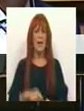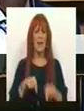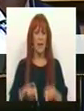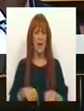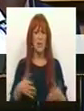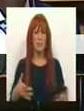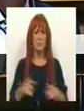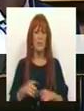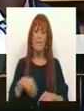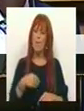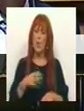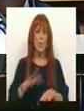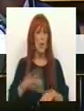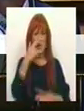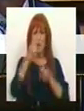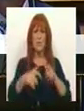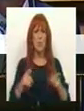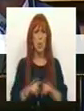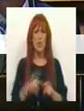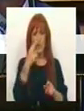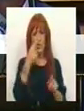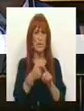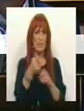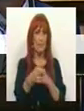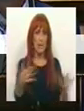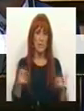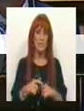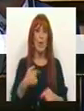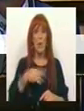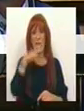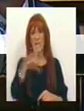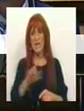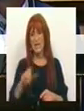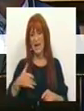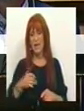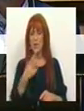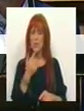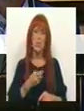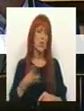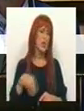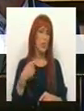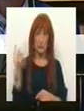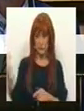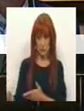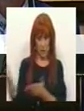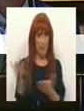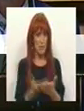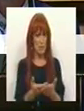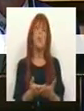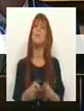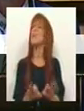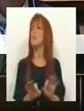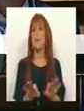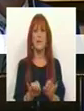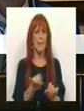agenda preocupado com as pessoas e com os consumidores, e eu quero dizer ao CDS que muitas das preocupações que apresentou também são